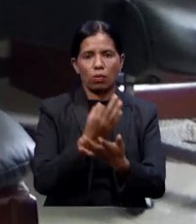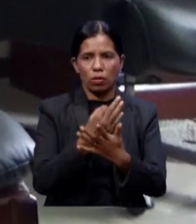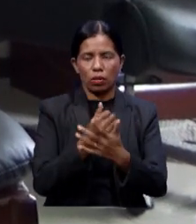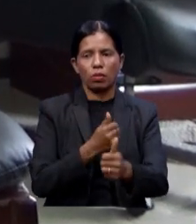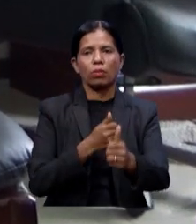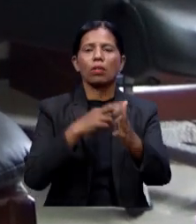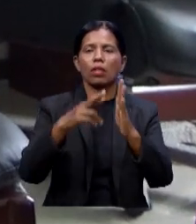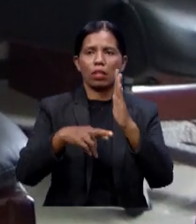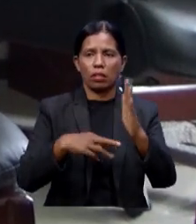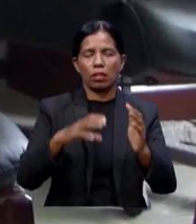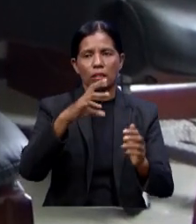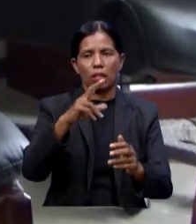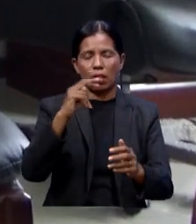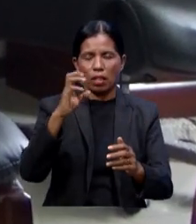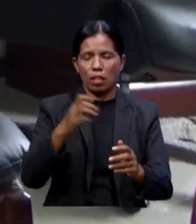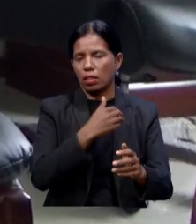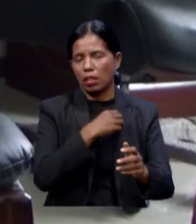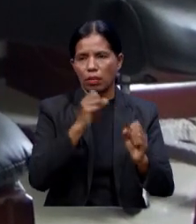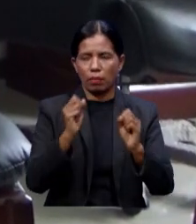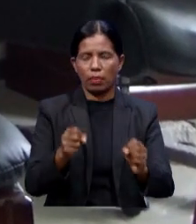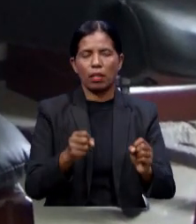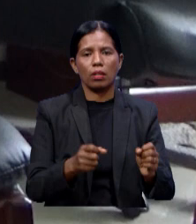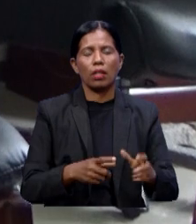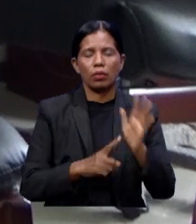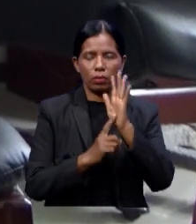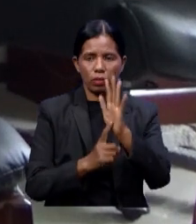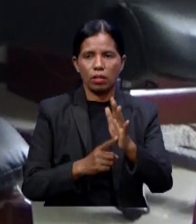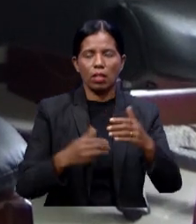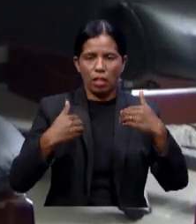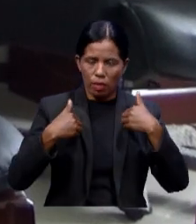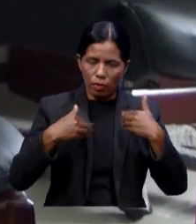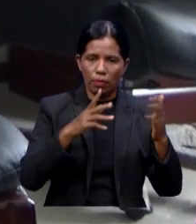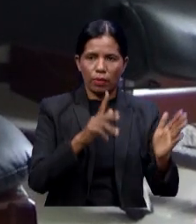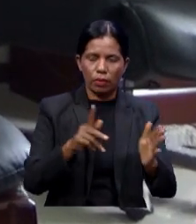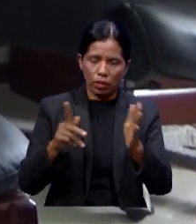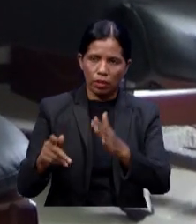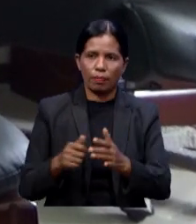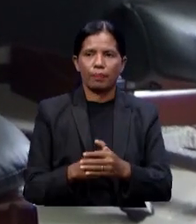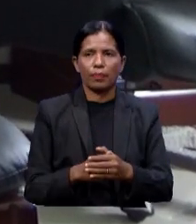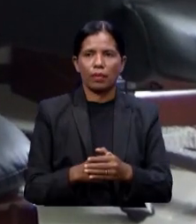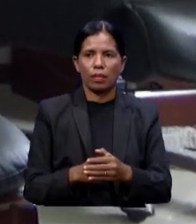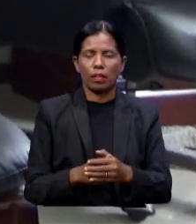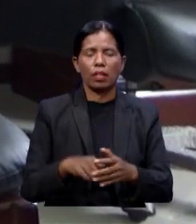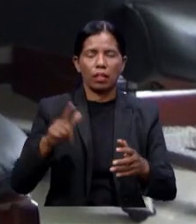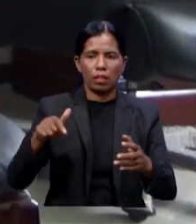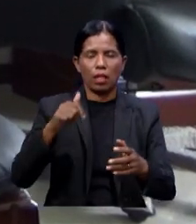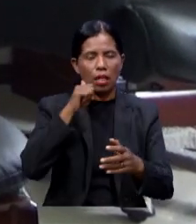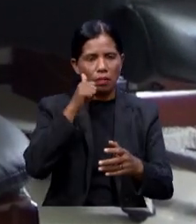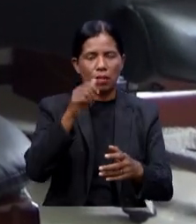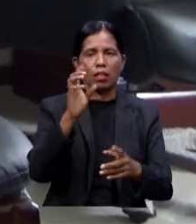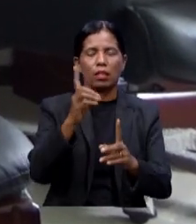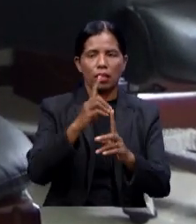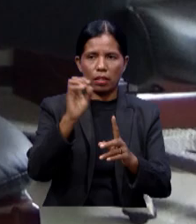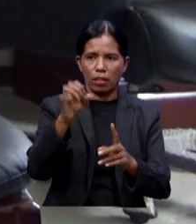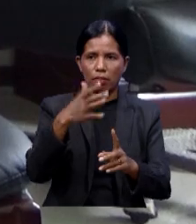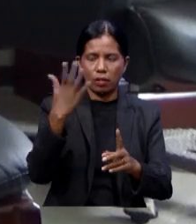tuir regras ne CNE se dak bele fosai tama se proceso se proceso hela e a ursida ka aba de 15 maka foi